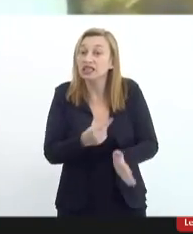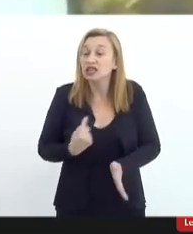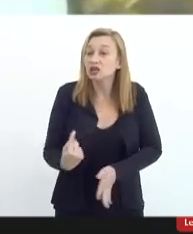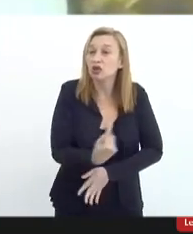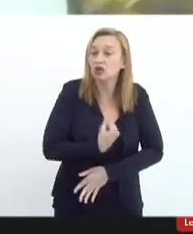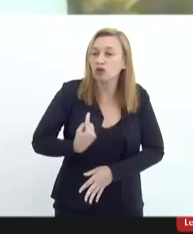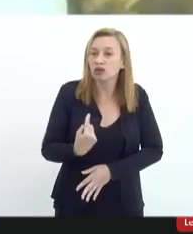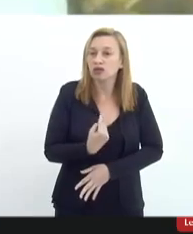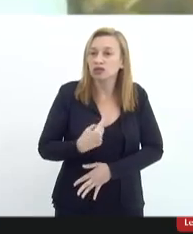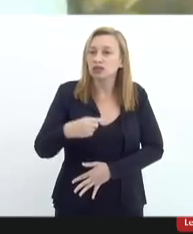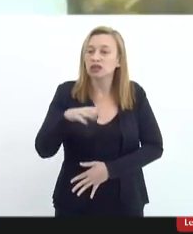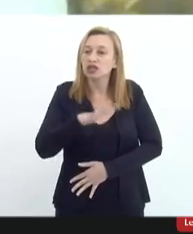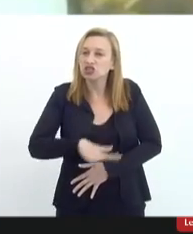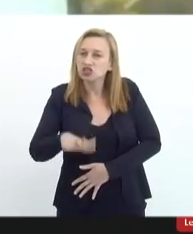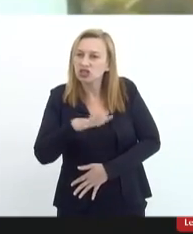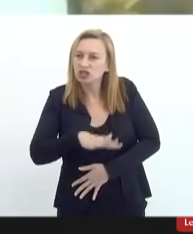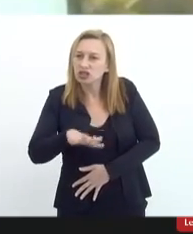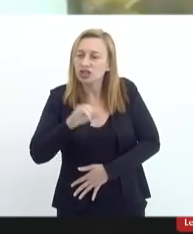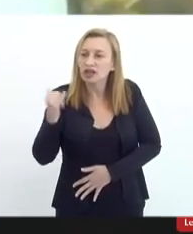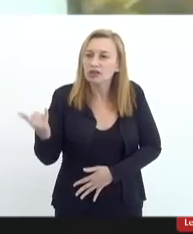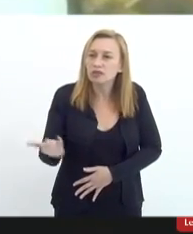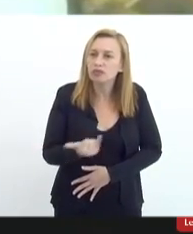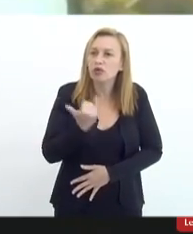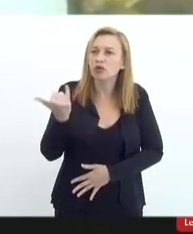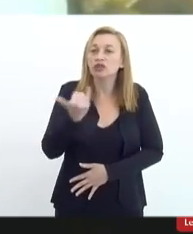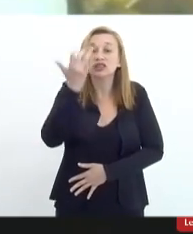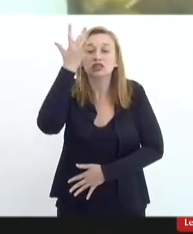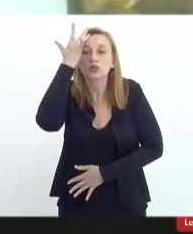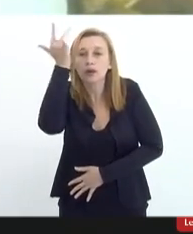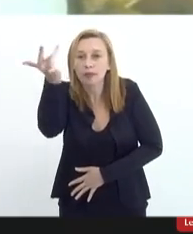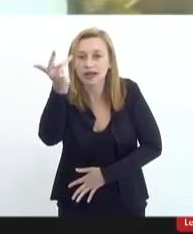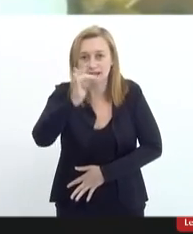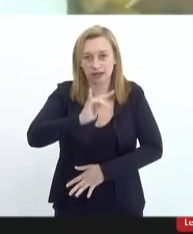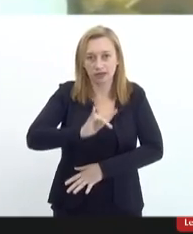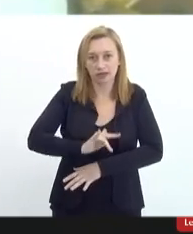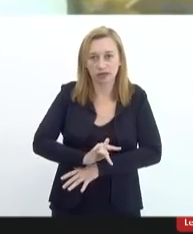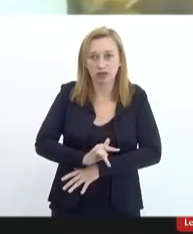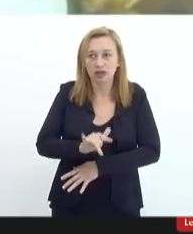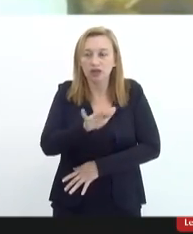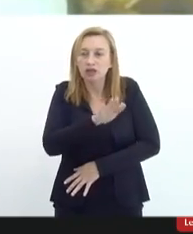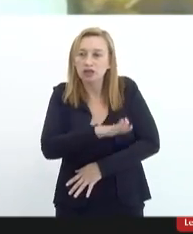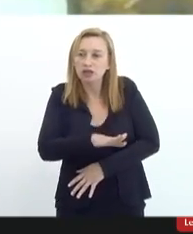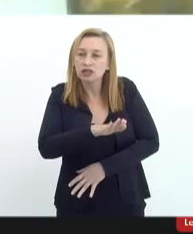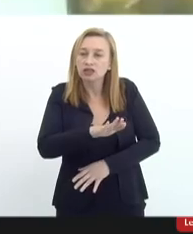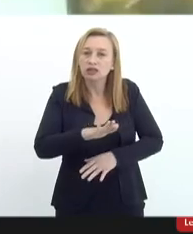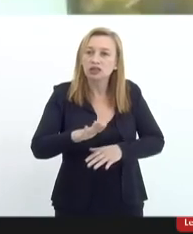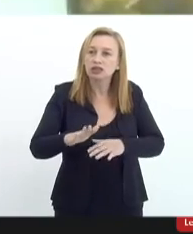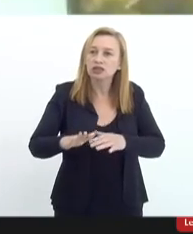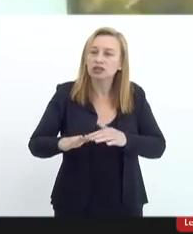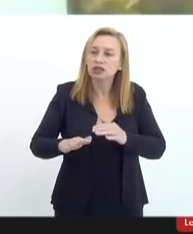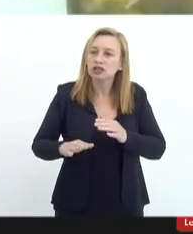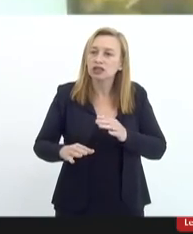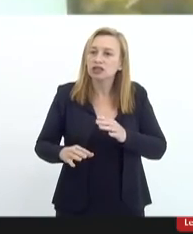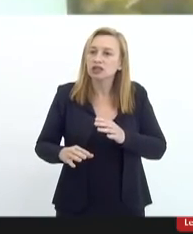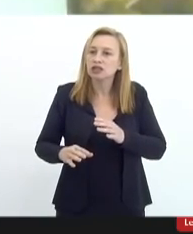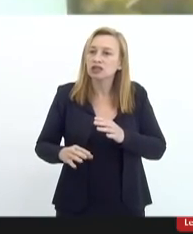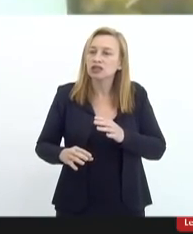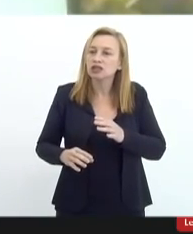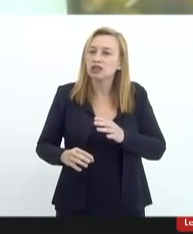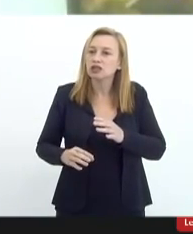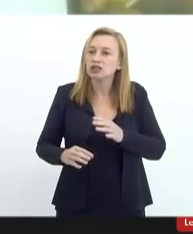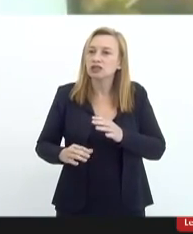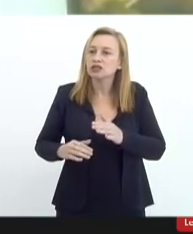pois as crianças, a importância do amanhã, são aqueles que transportarão o legado